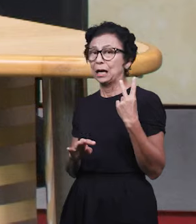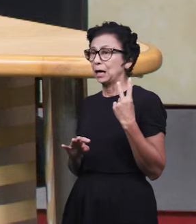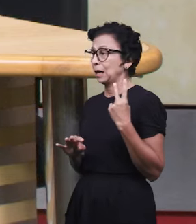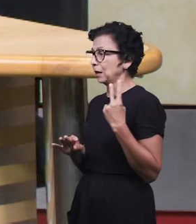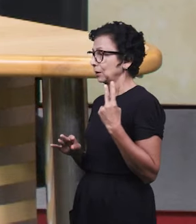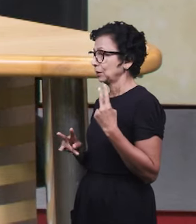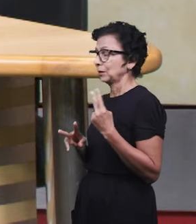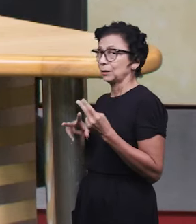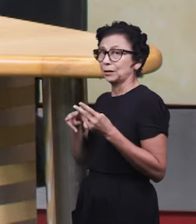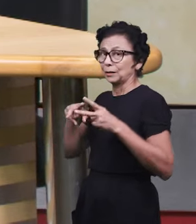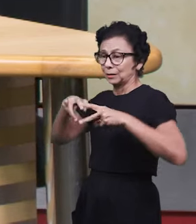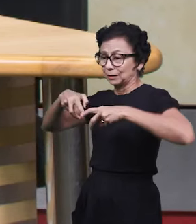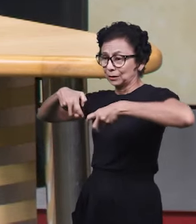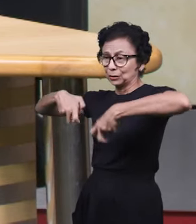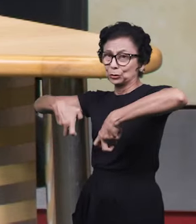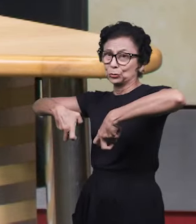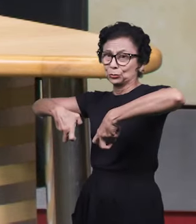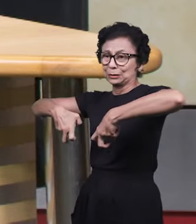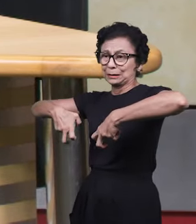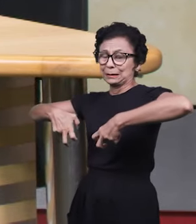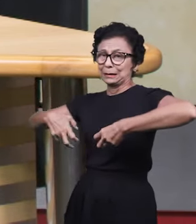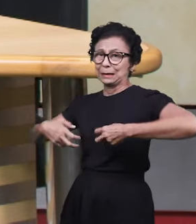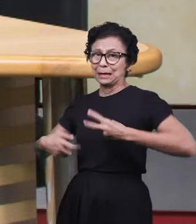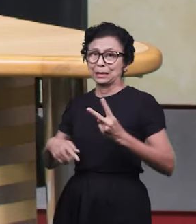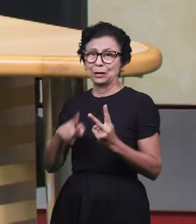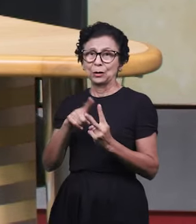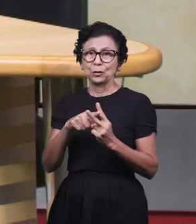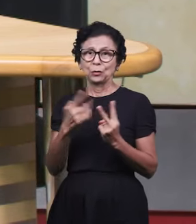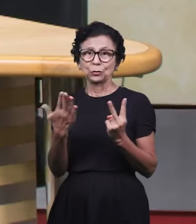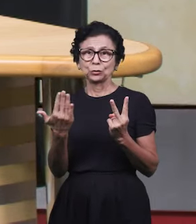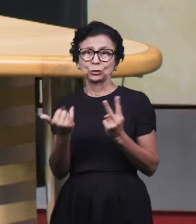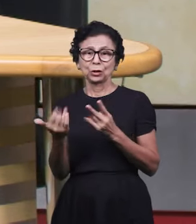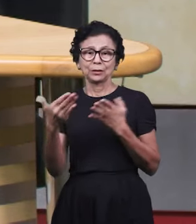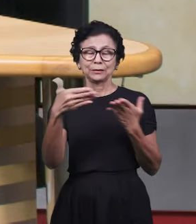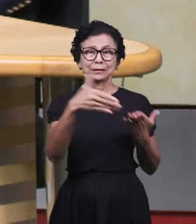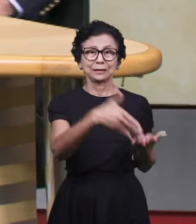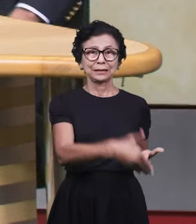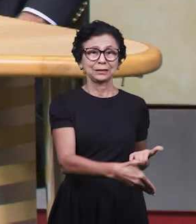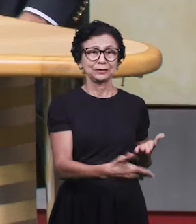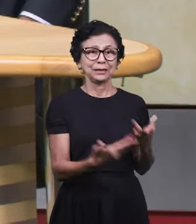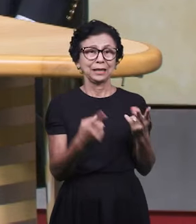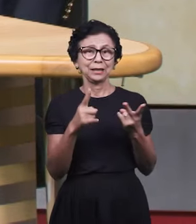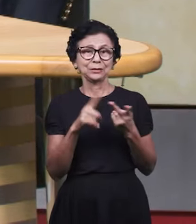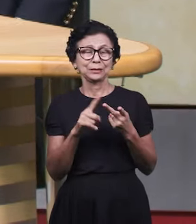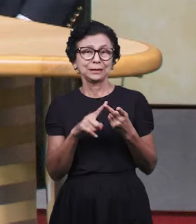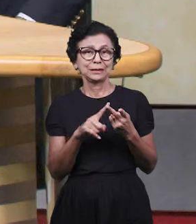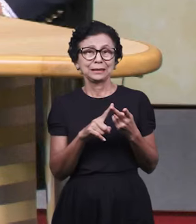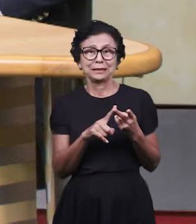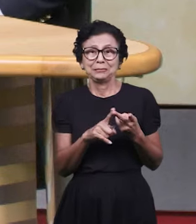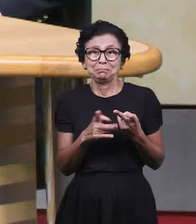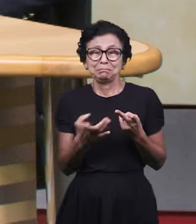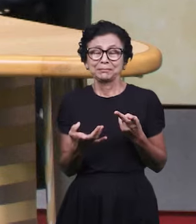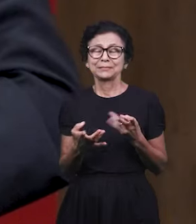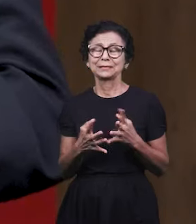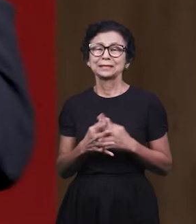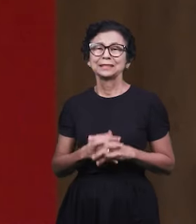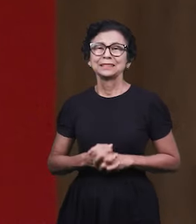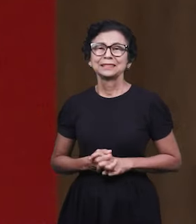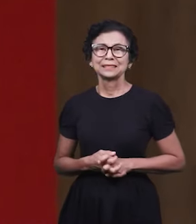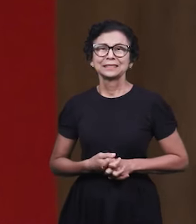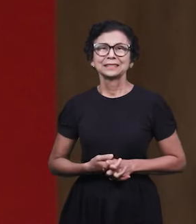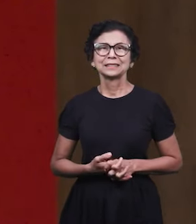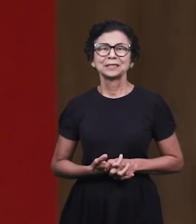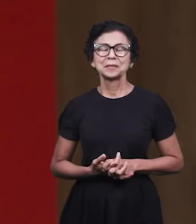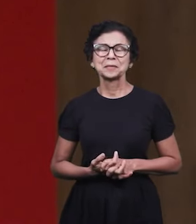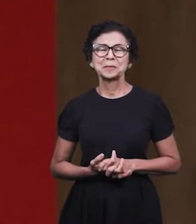logo no início da juventude. O outro não era crente, orou pelos 2 se converteram. Então, essa